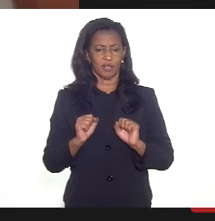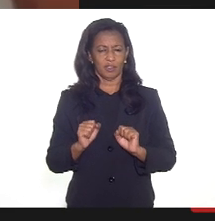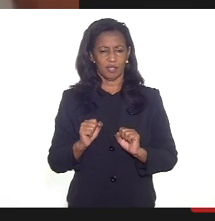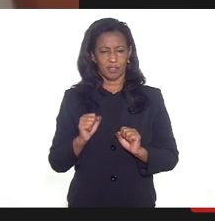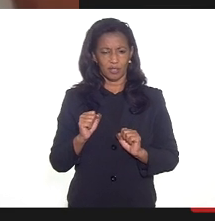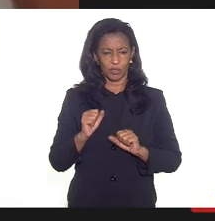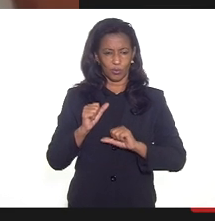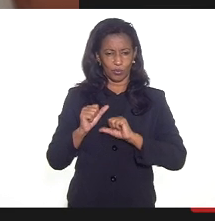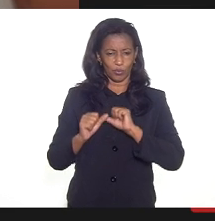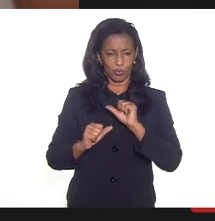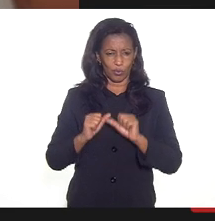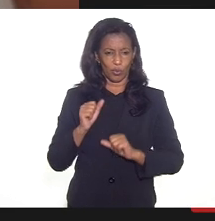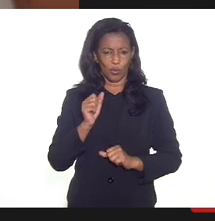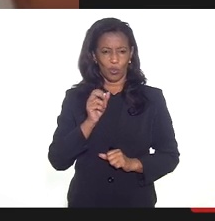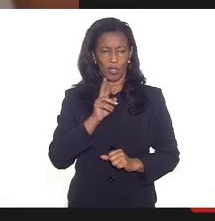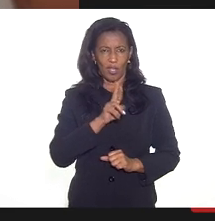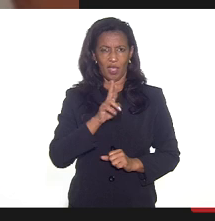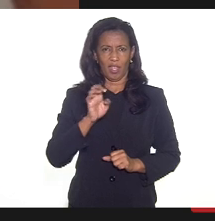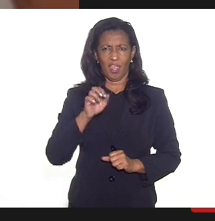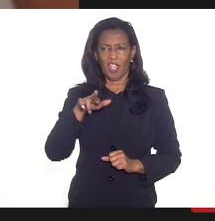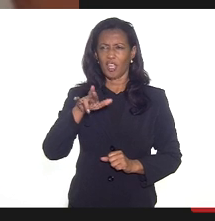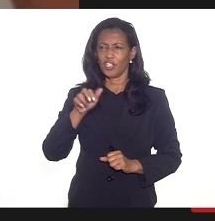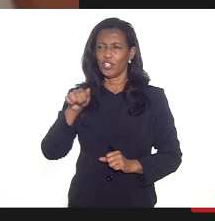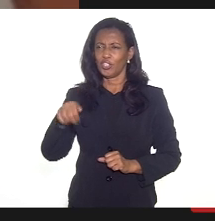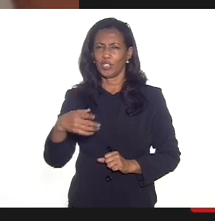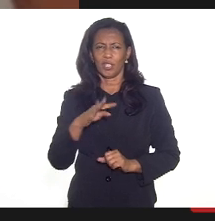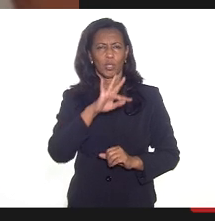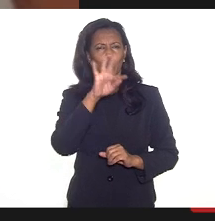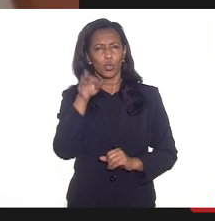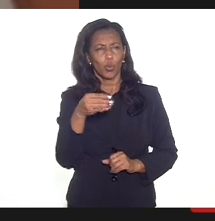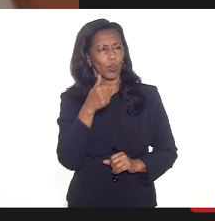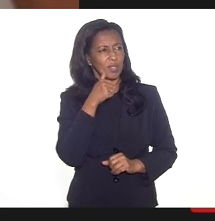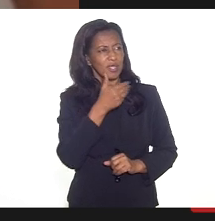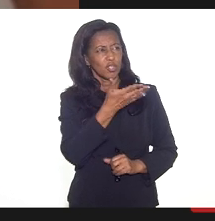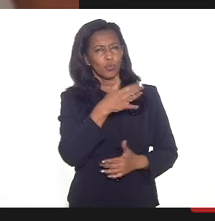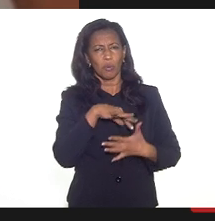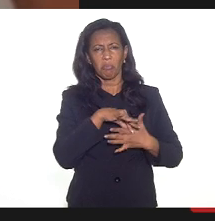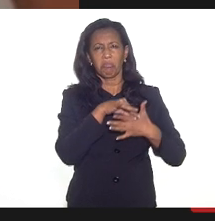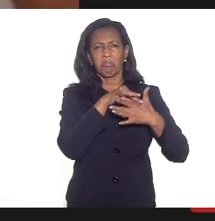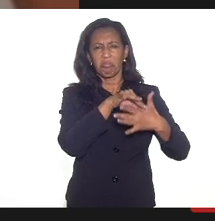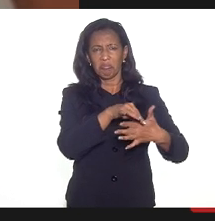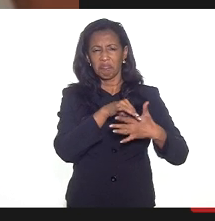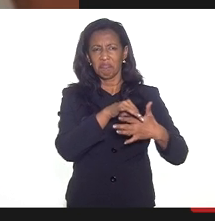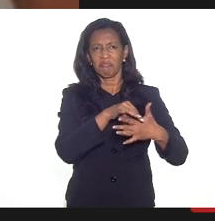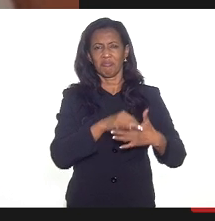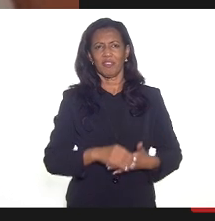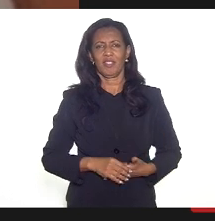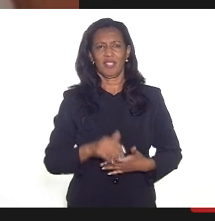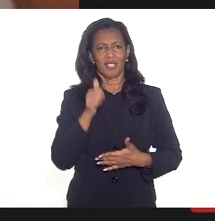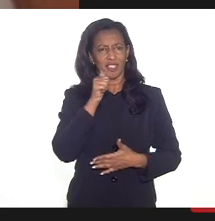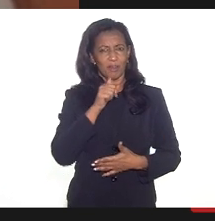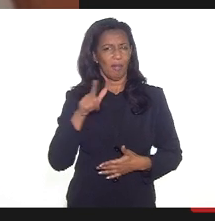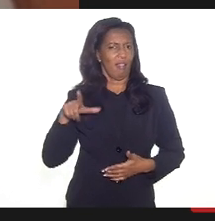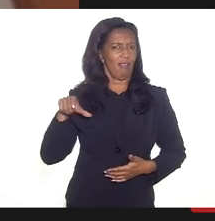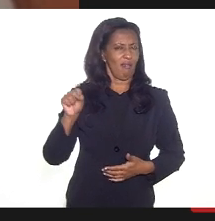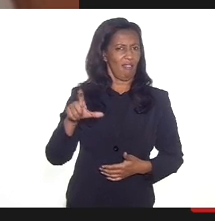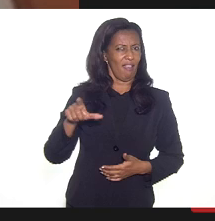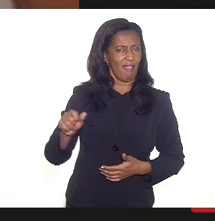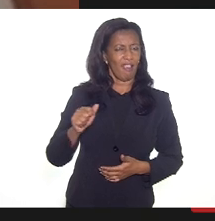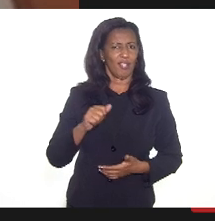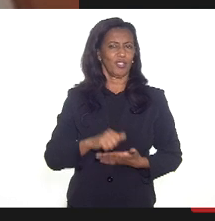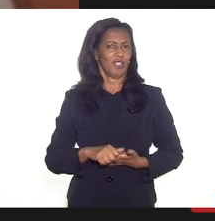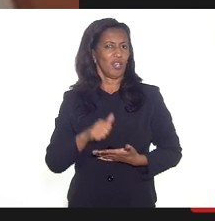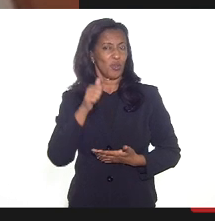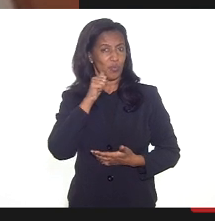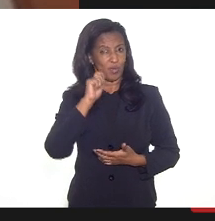da Rejane, todas essas mulheres maravilhosas, representatividades das mulheres lésbicas e das